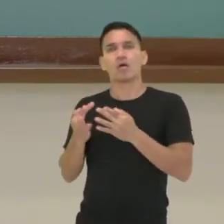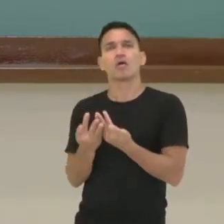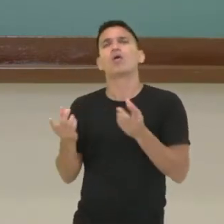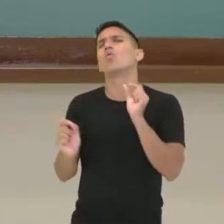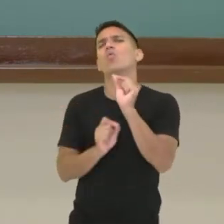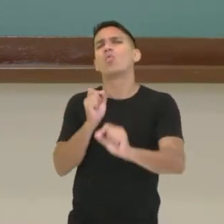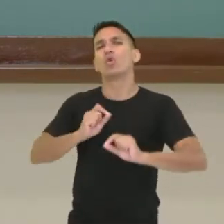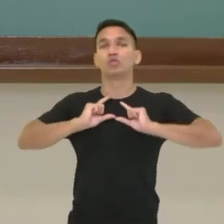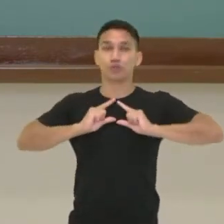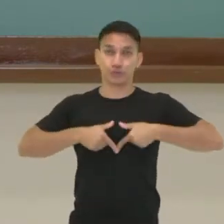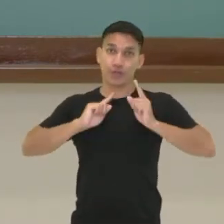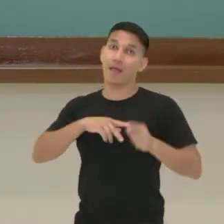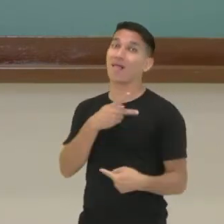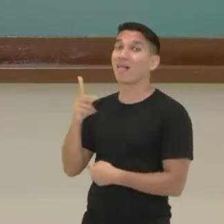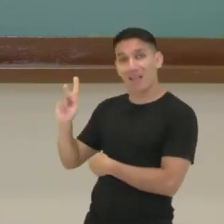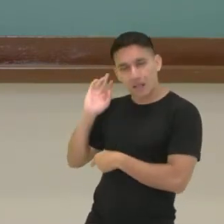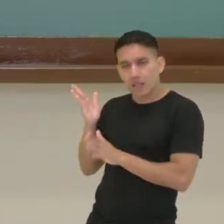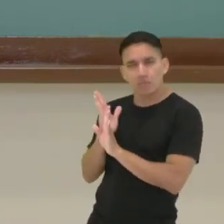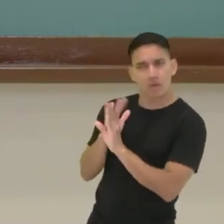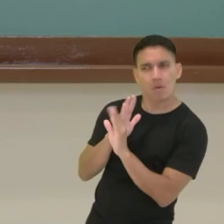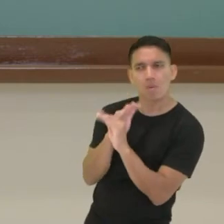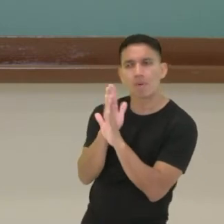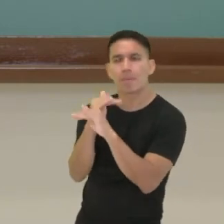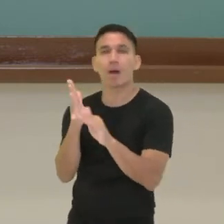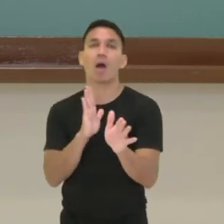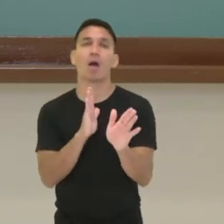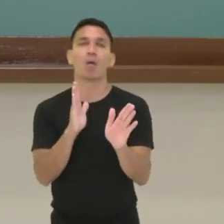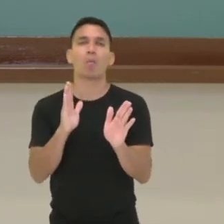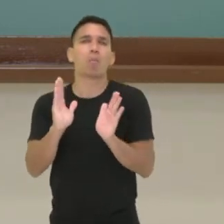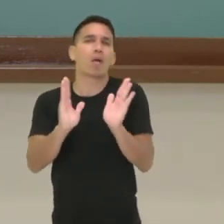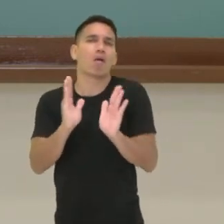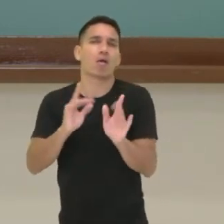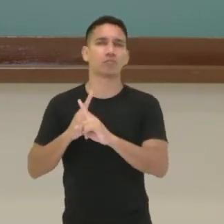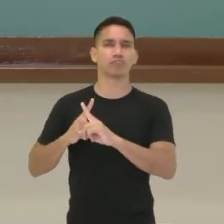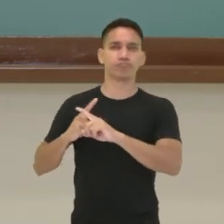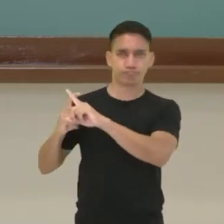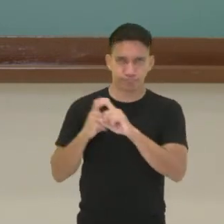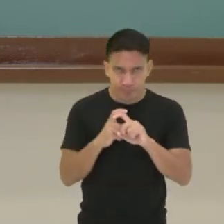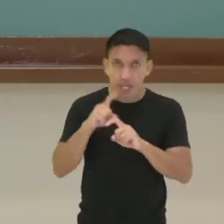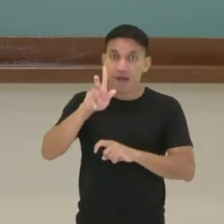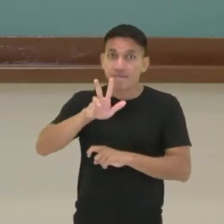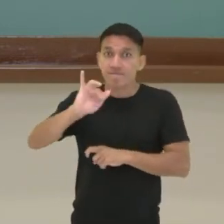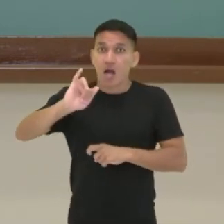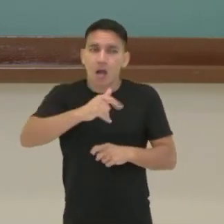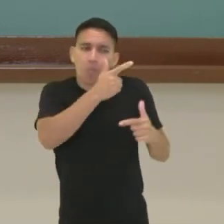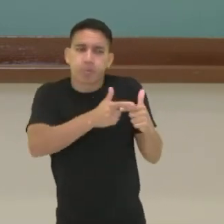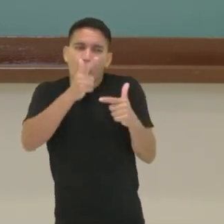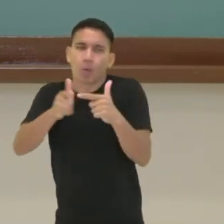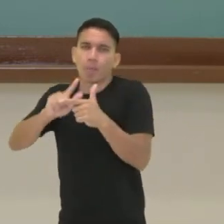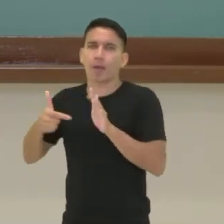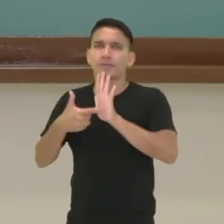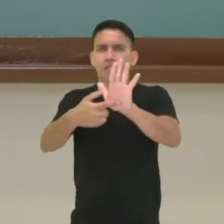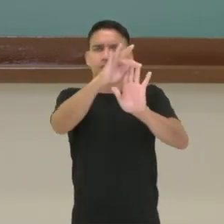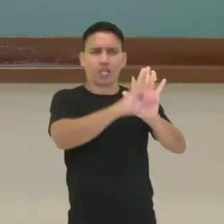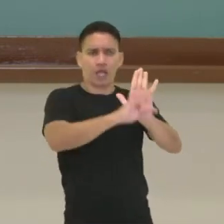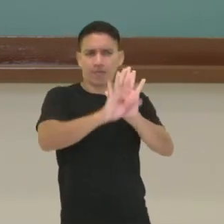foi perseguida aí durante o nazismo, vai problematizar esse período, escrever muitos